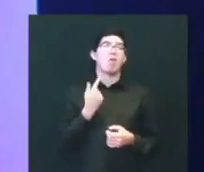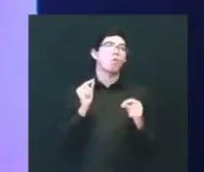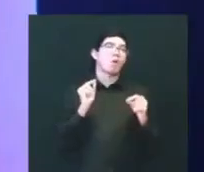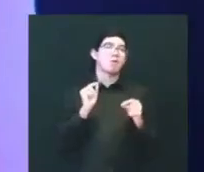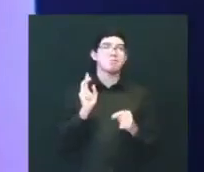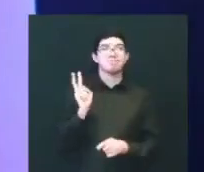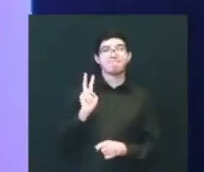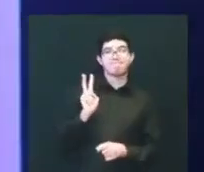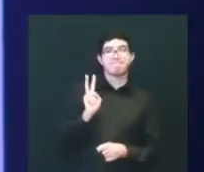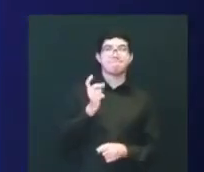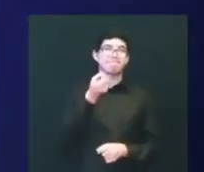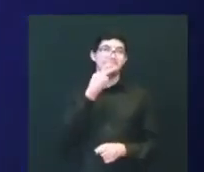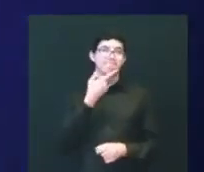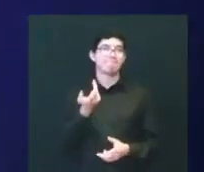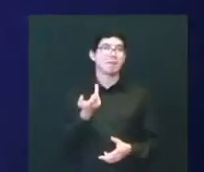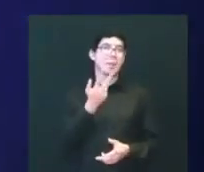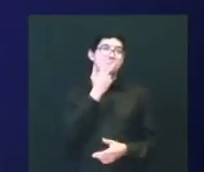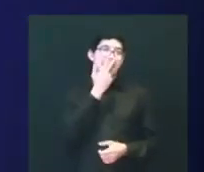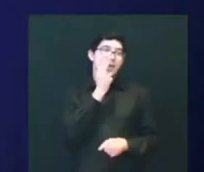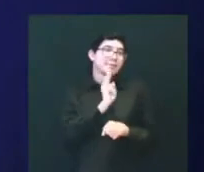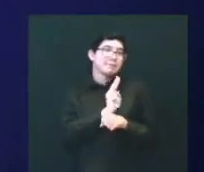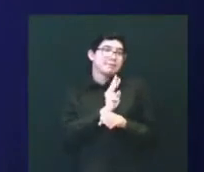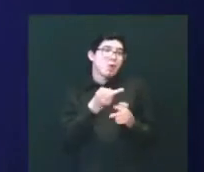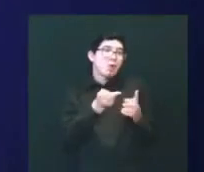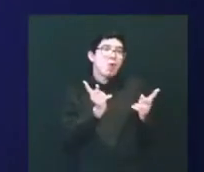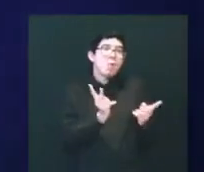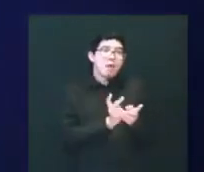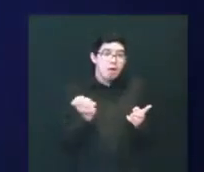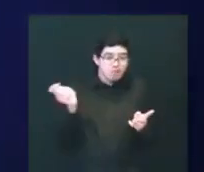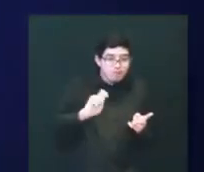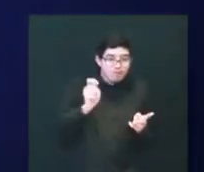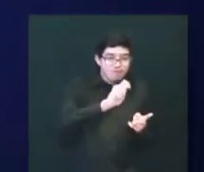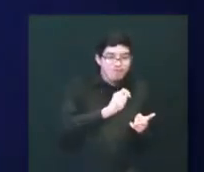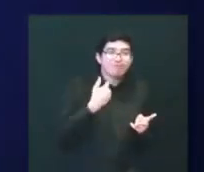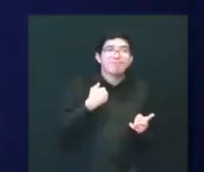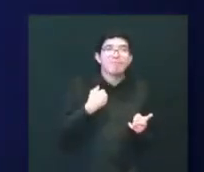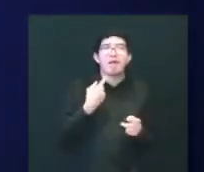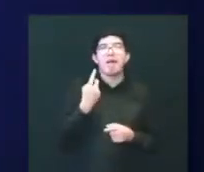a suplementação, ela é como se fosse um prato de comida. Esses suplementos,